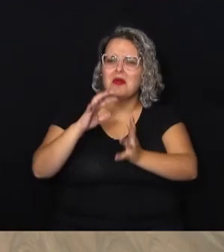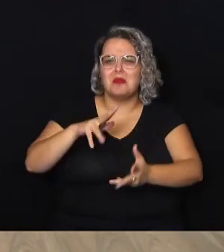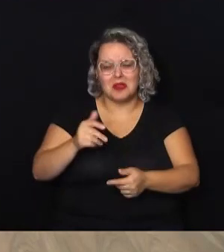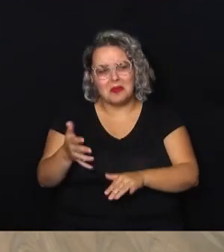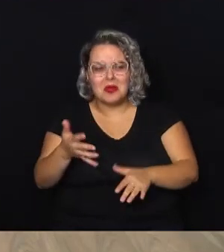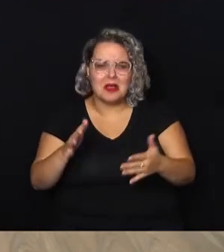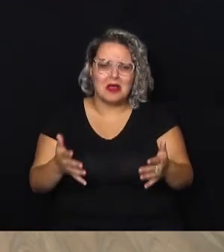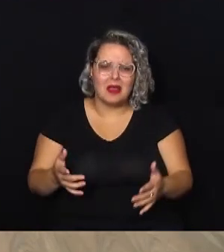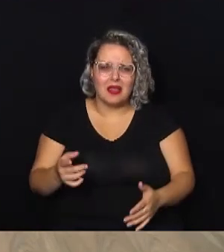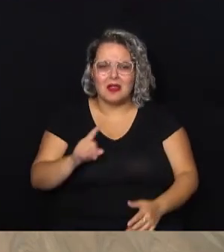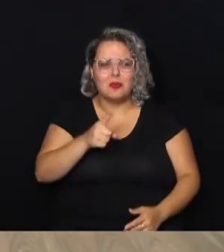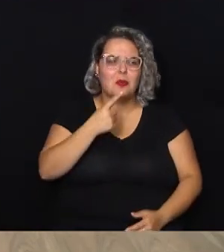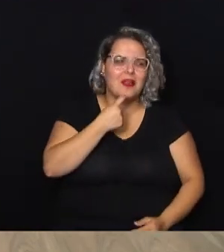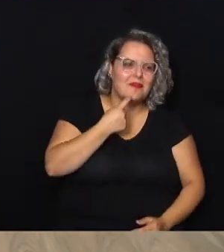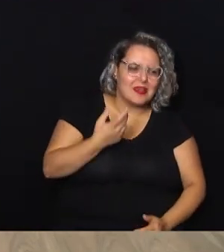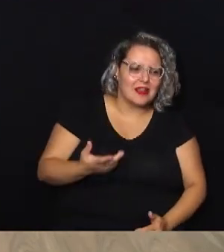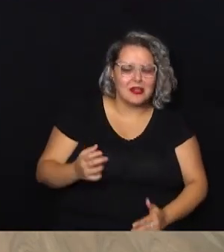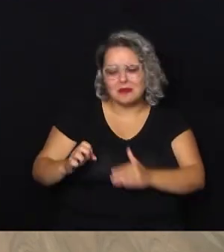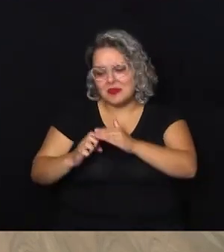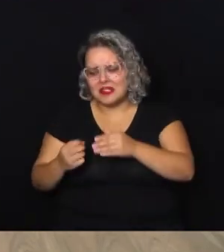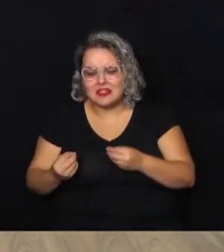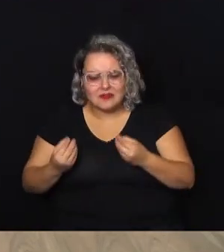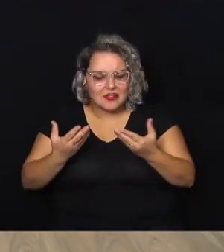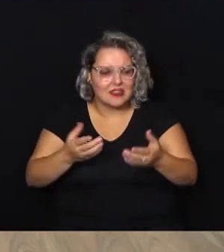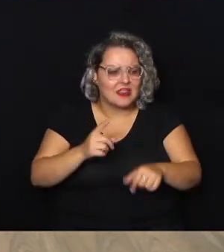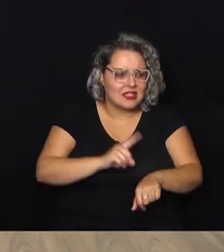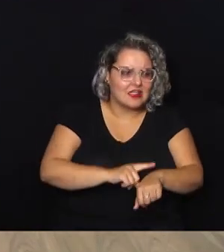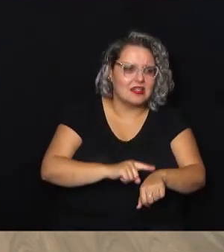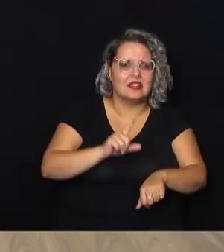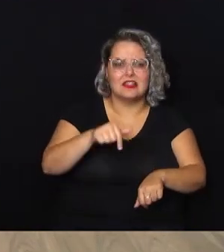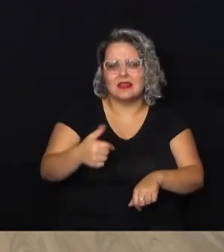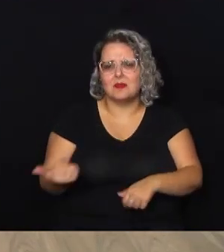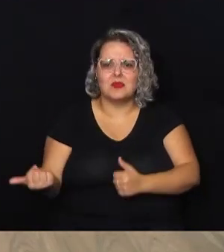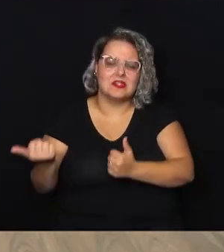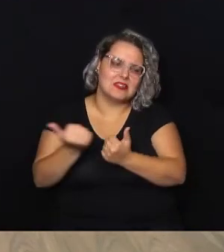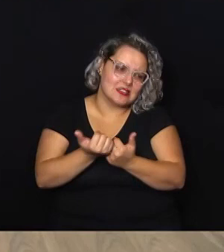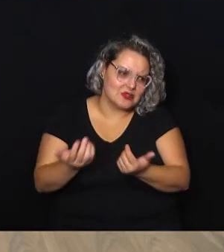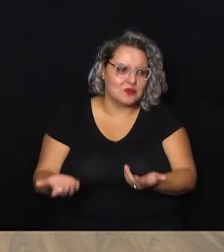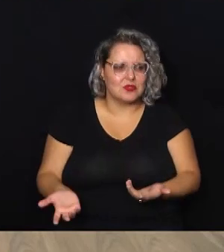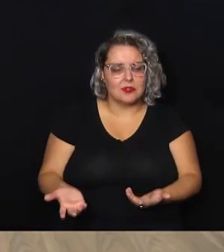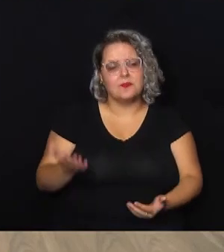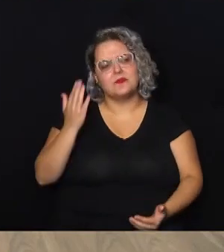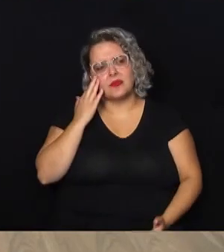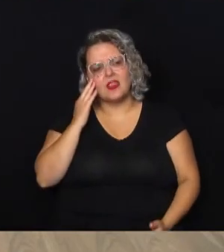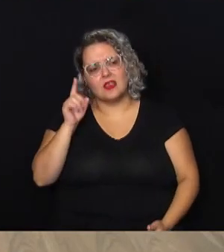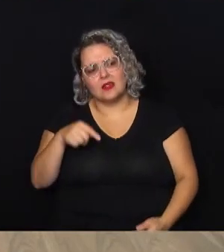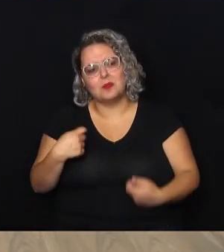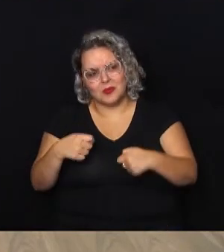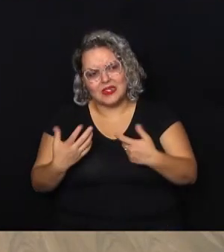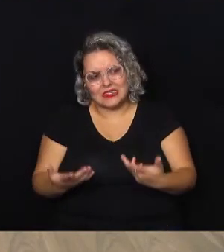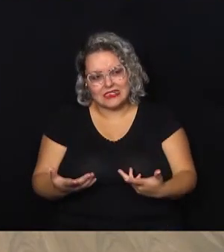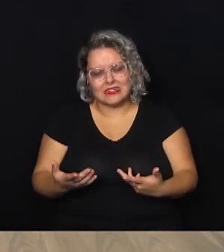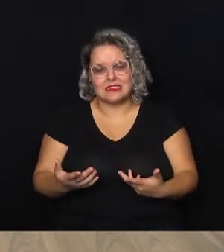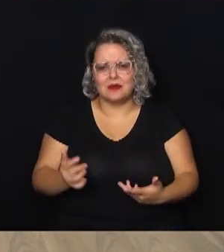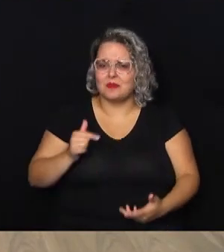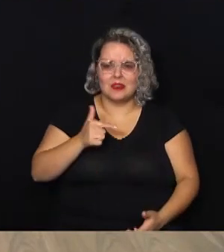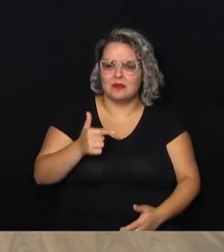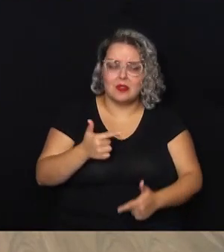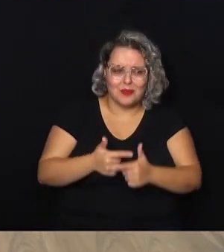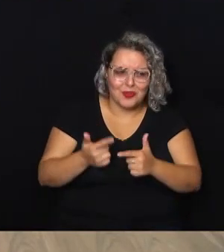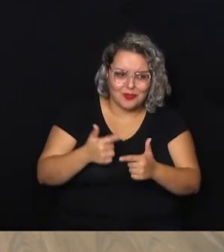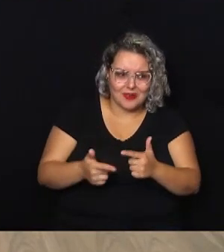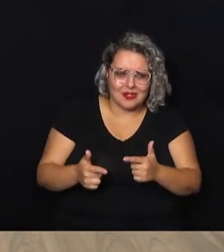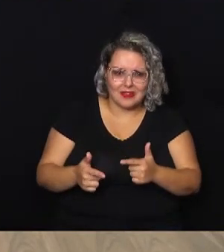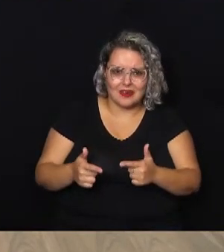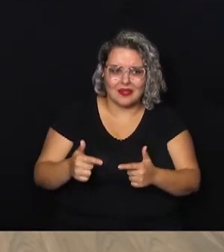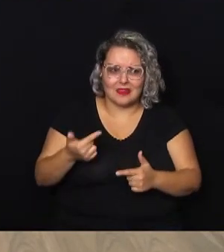é feriado, mas a empresa vai dar essa hora, depois tem que compensar. Esse entendimento é necessário ter para não ter problema e depois nem